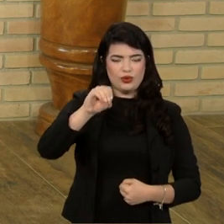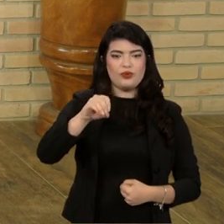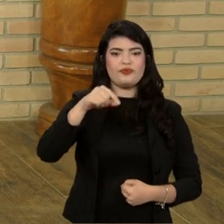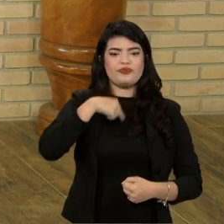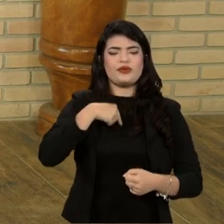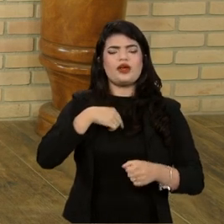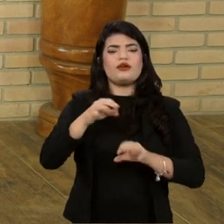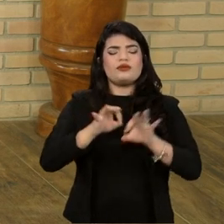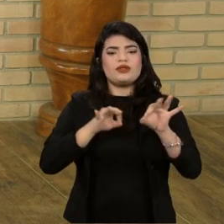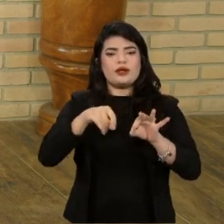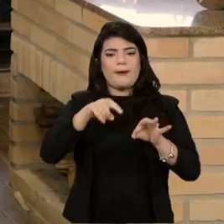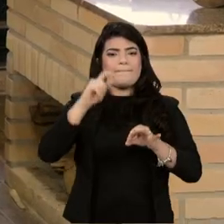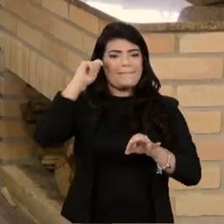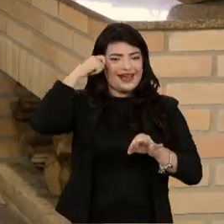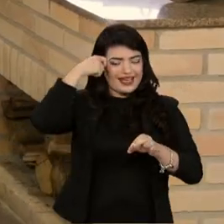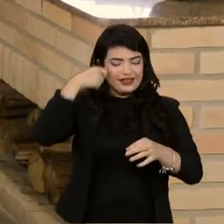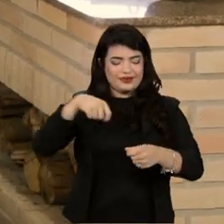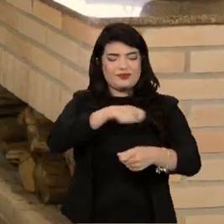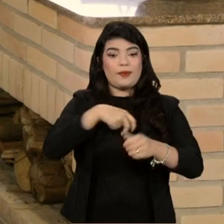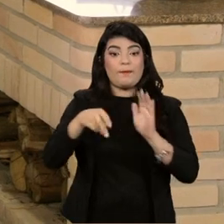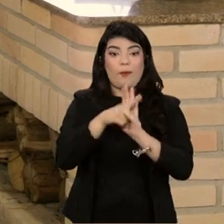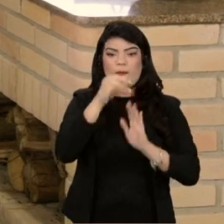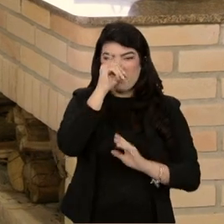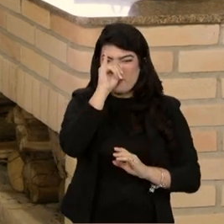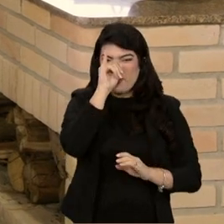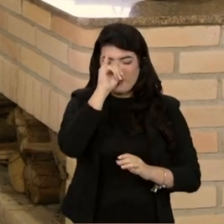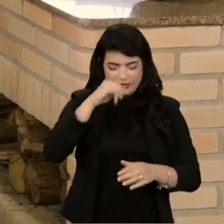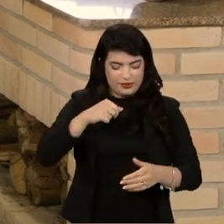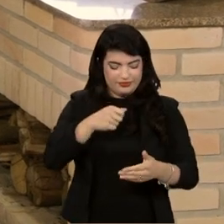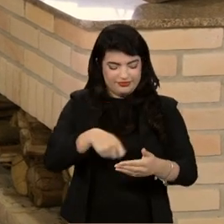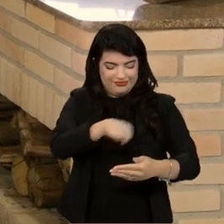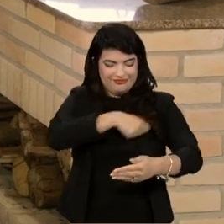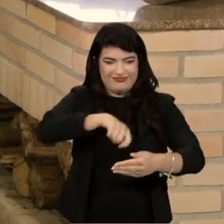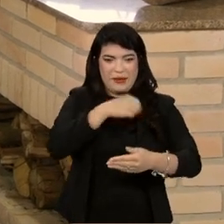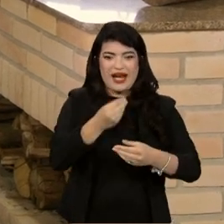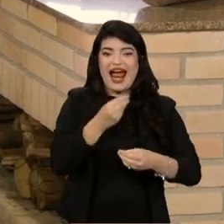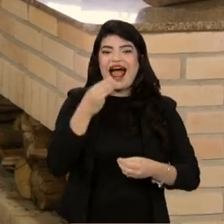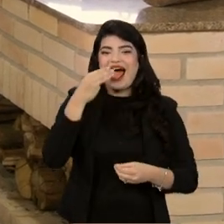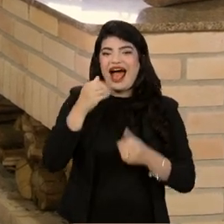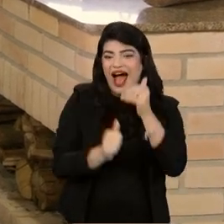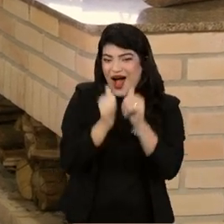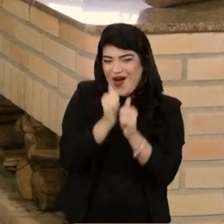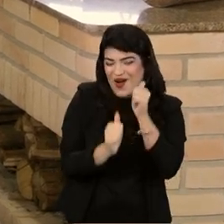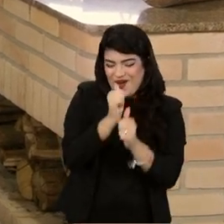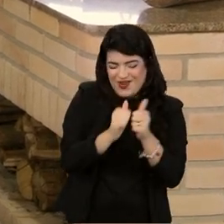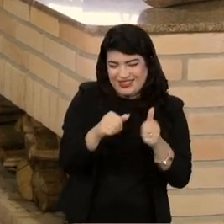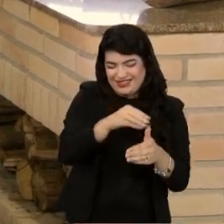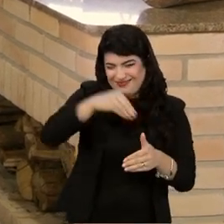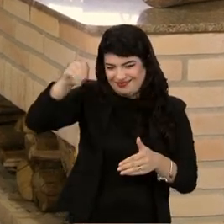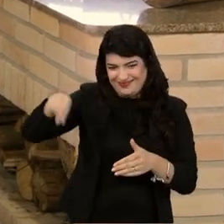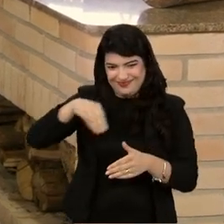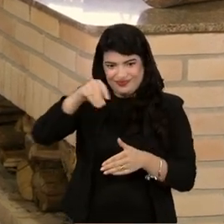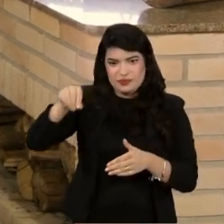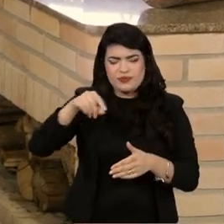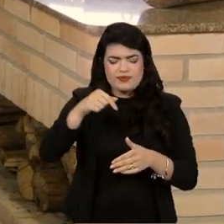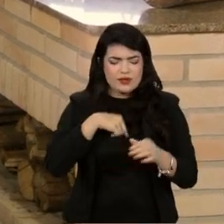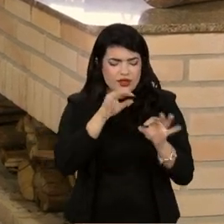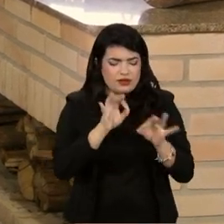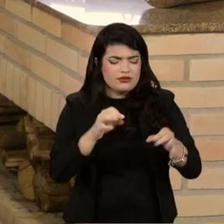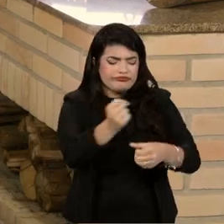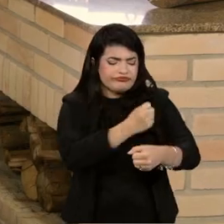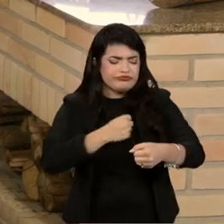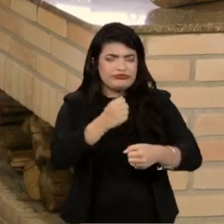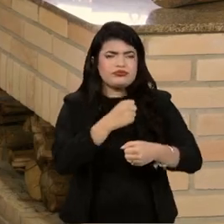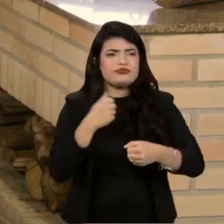uma panelinha preta fritando um bacon para jogar no arroz. Então... Eu fritei aquele bacon na panelinha preta assim,